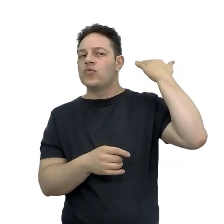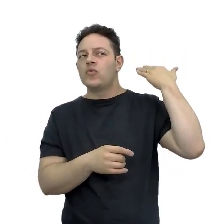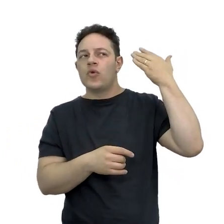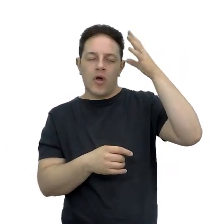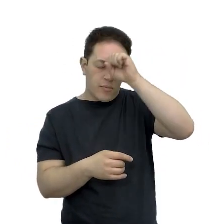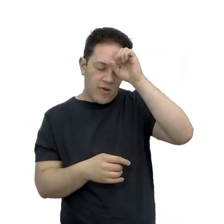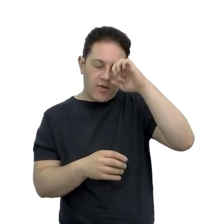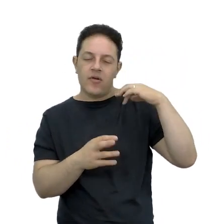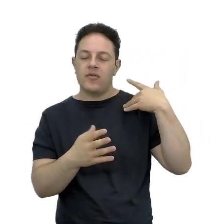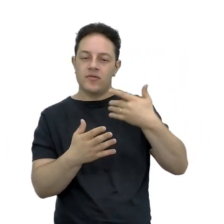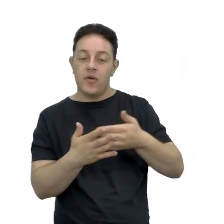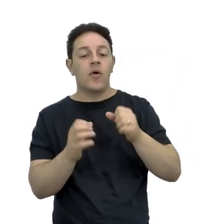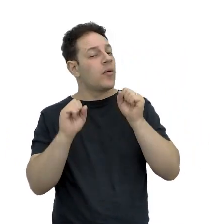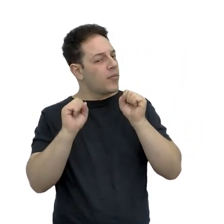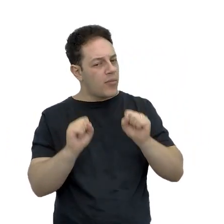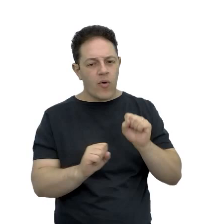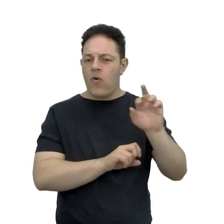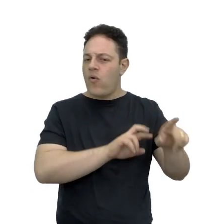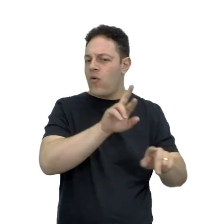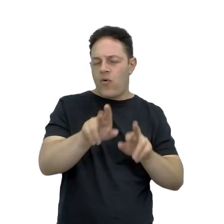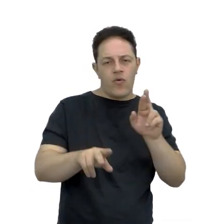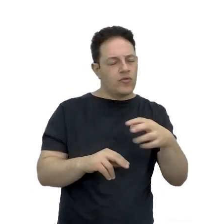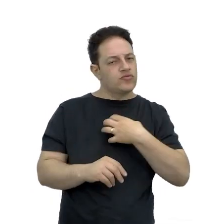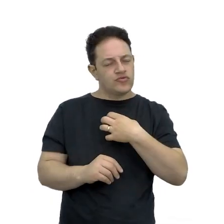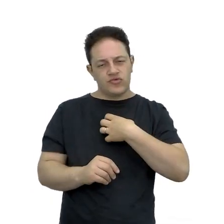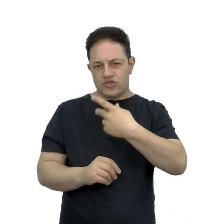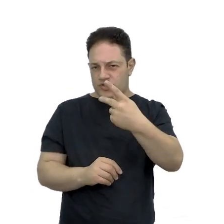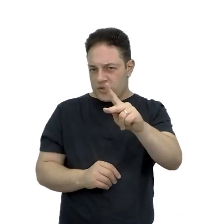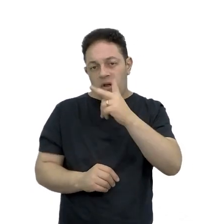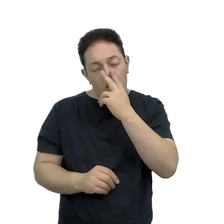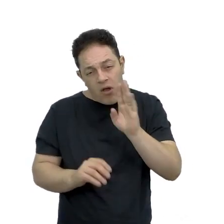sistematização pode ser de diversas formas,